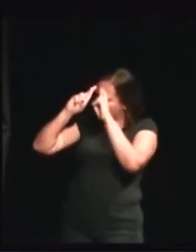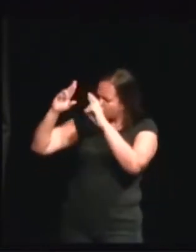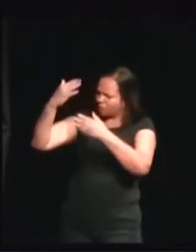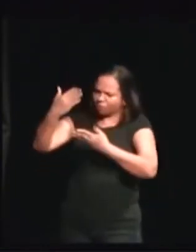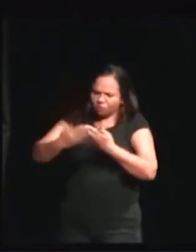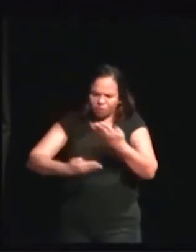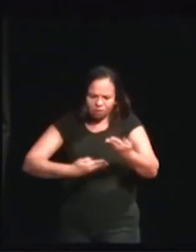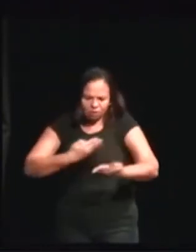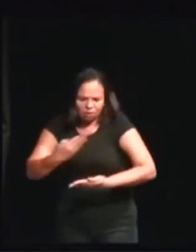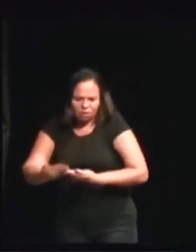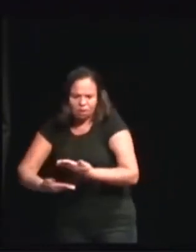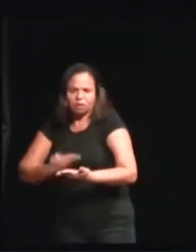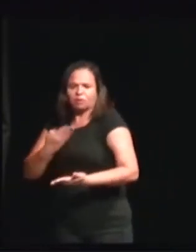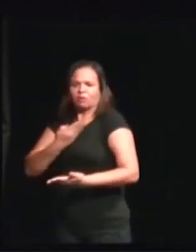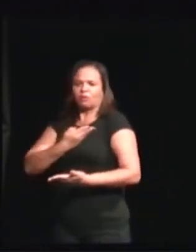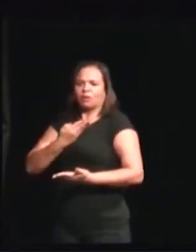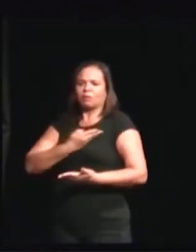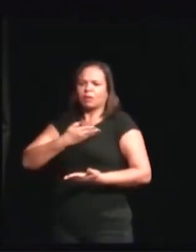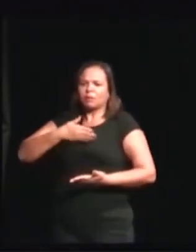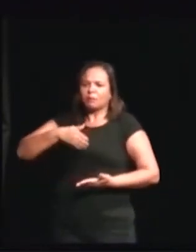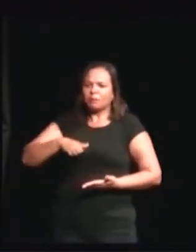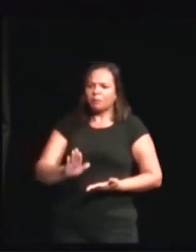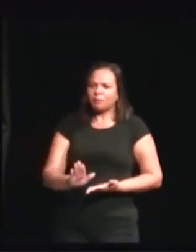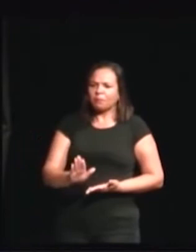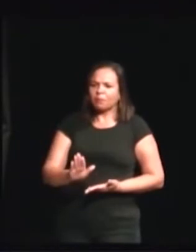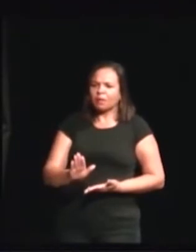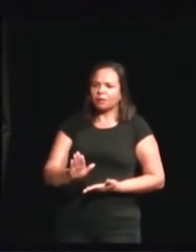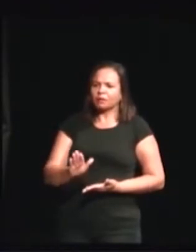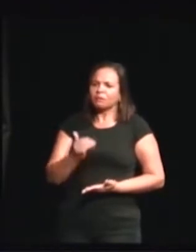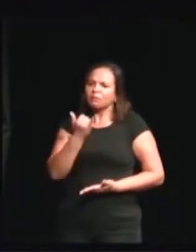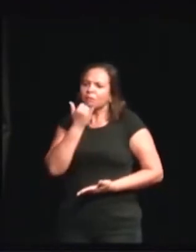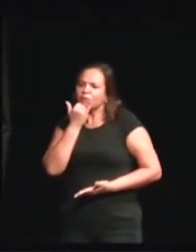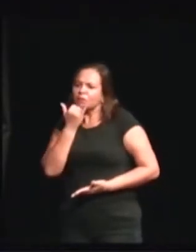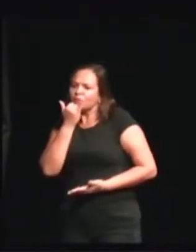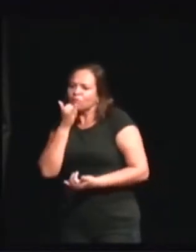vida de ninguém, mas para ser instrumento de redenção a quem está perto de nós.